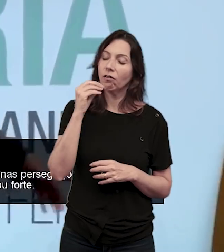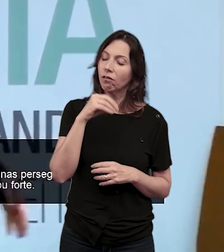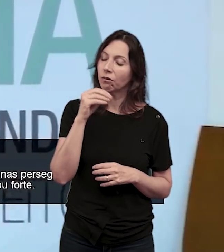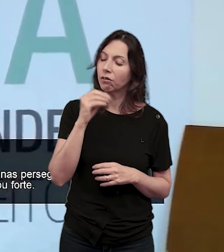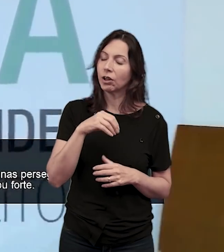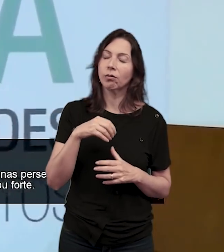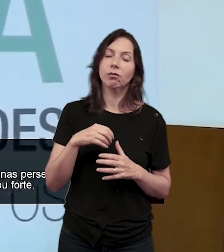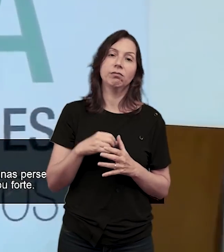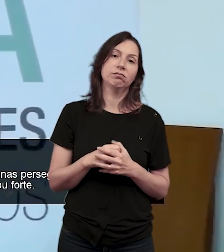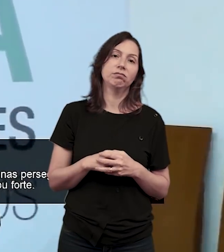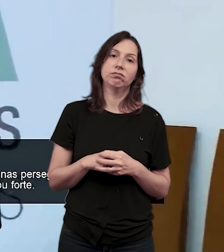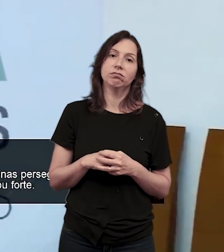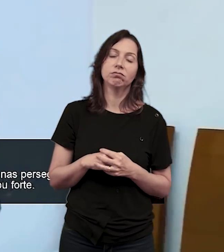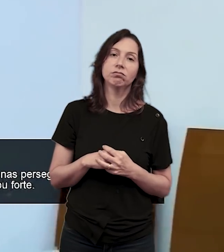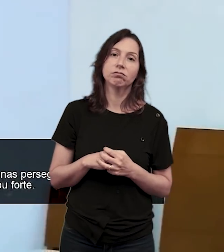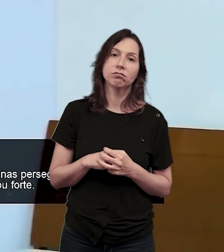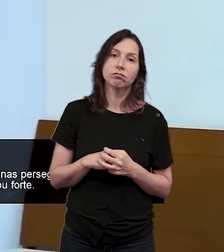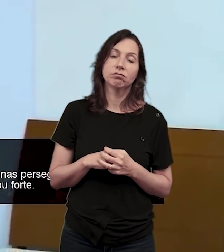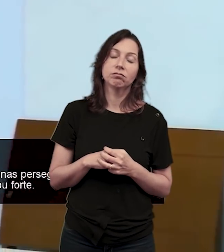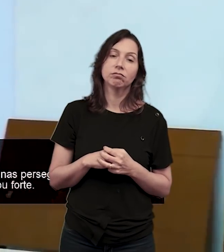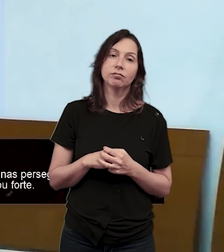Estou falido.